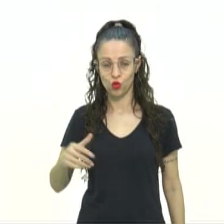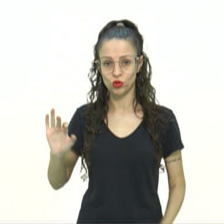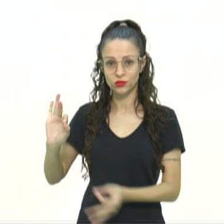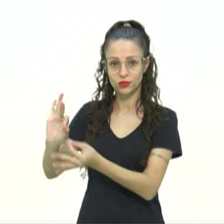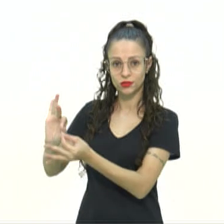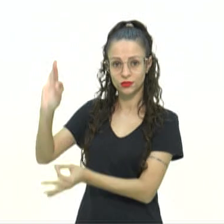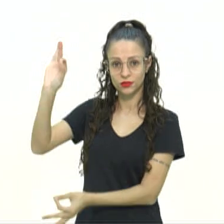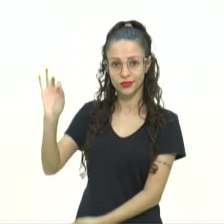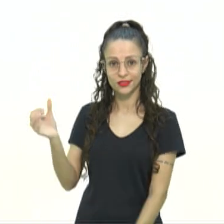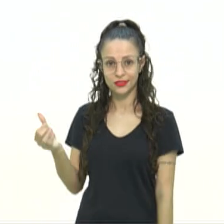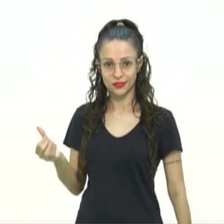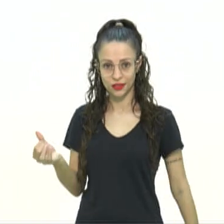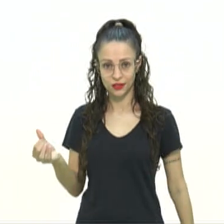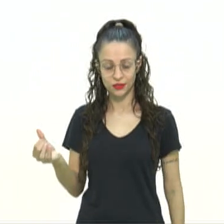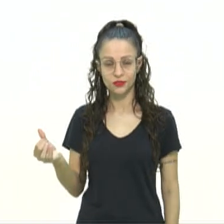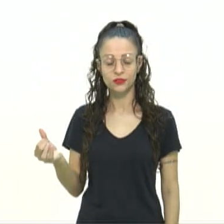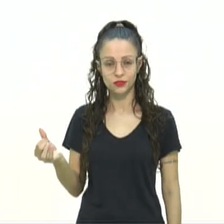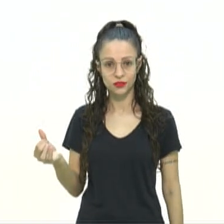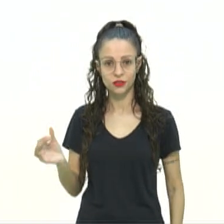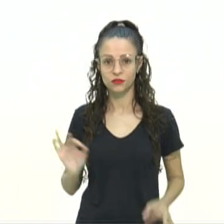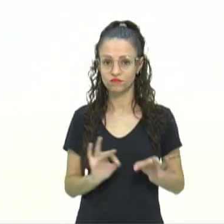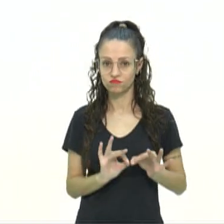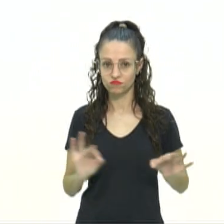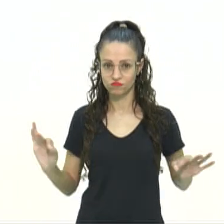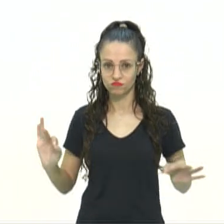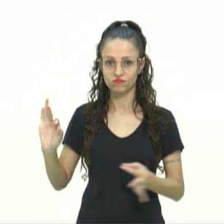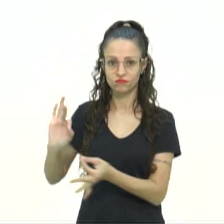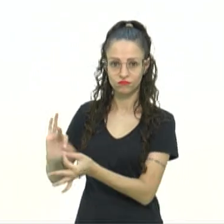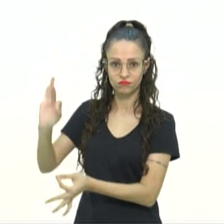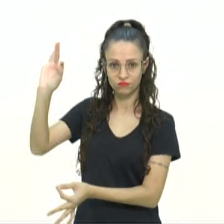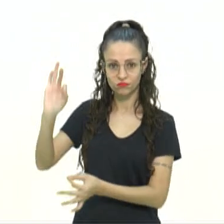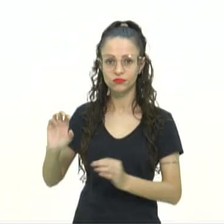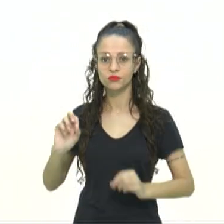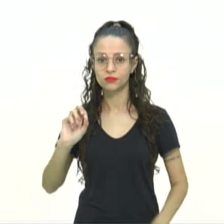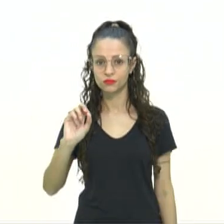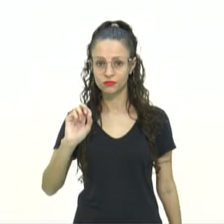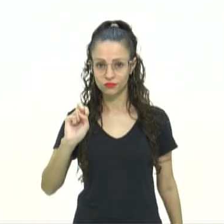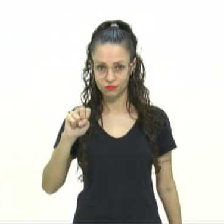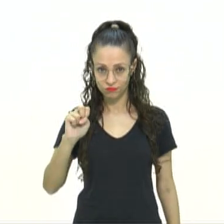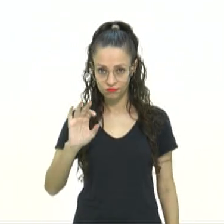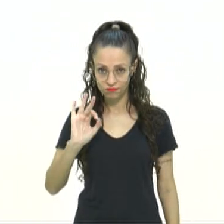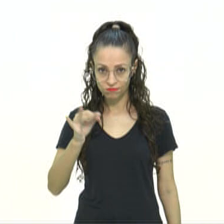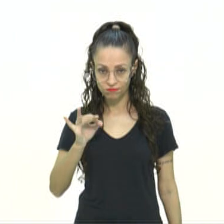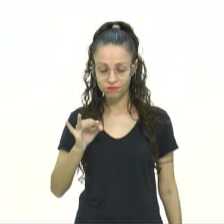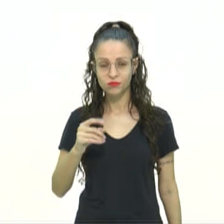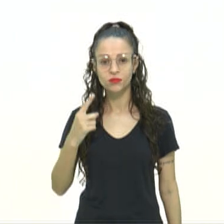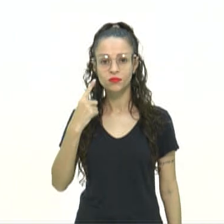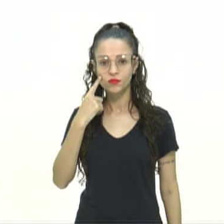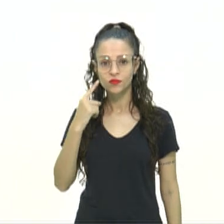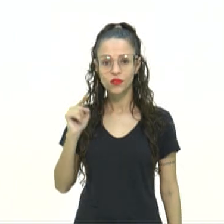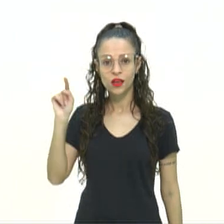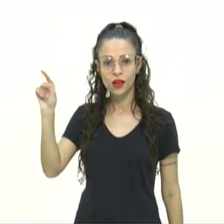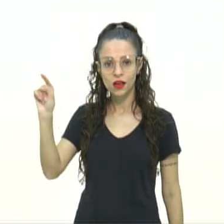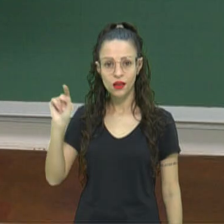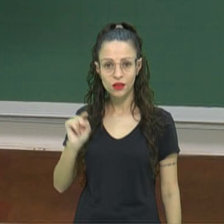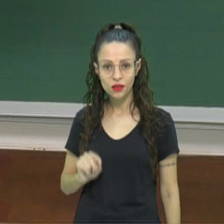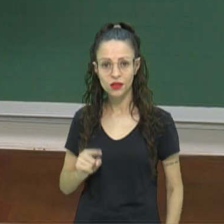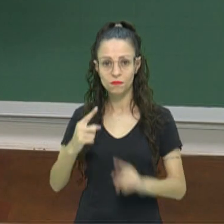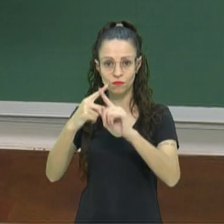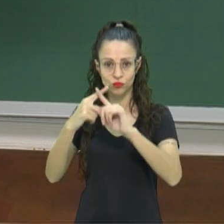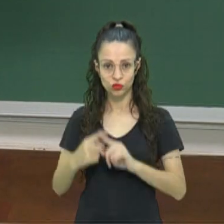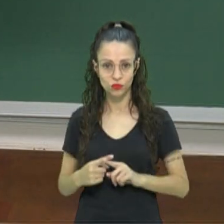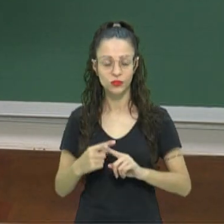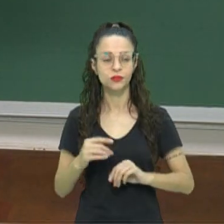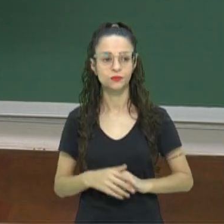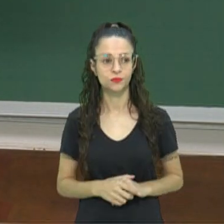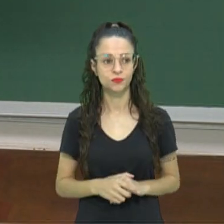vezes a medida da altura, ou comprimento vezes largura, ou apenas lembrar que é a multiplicação das duas dimensões, tá